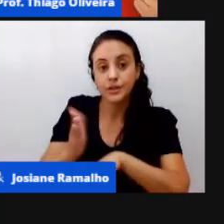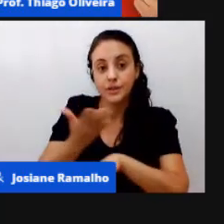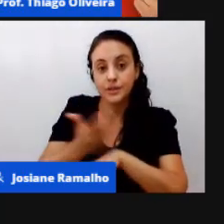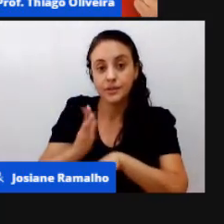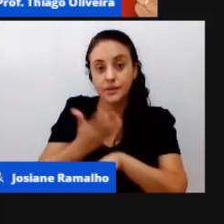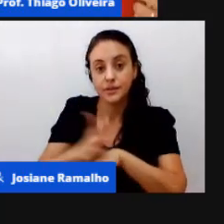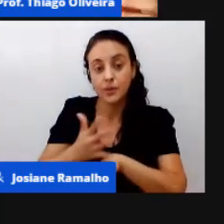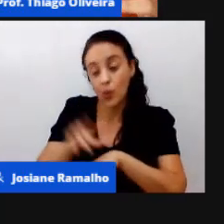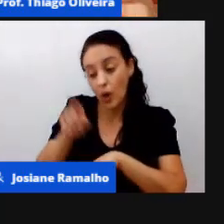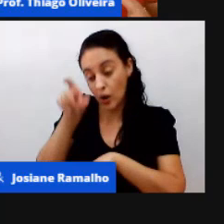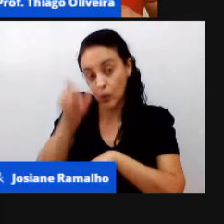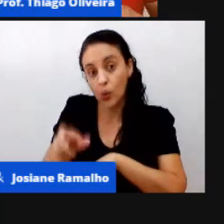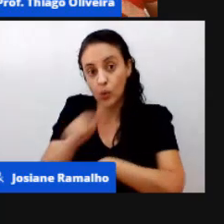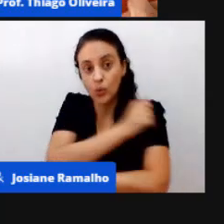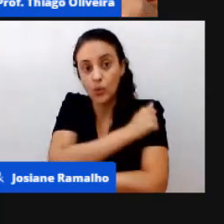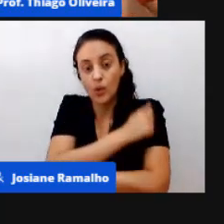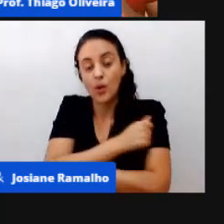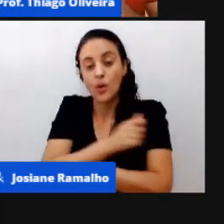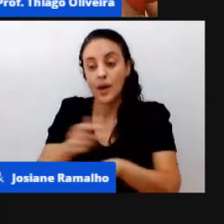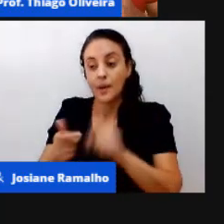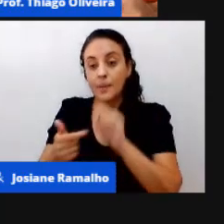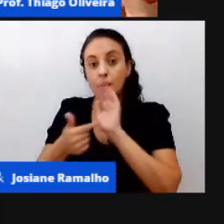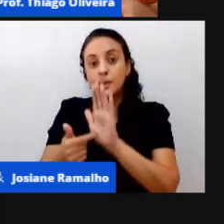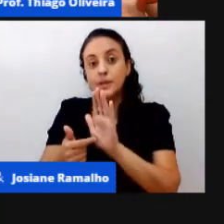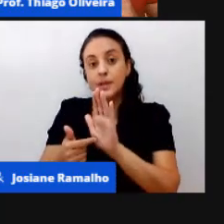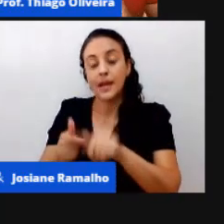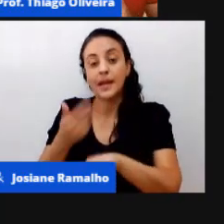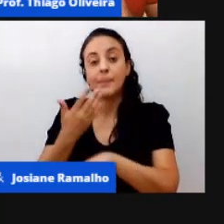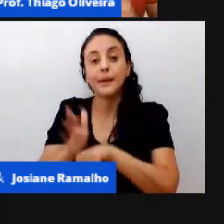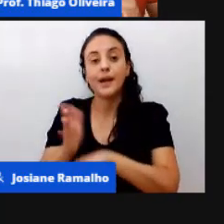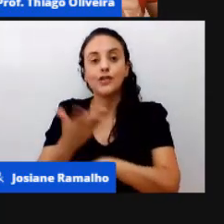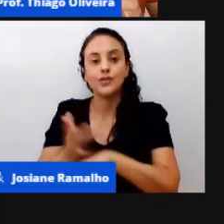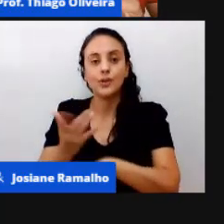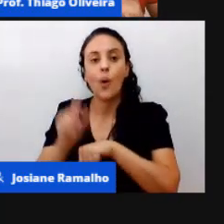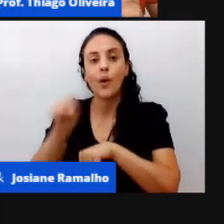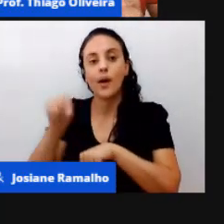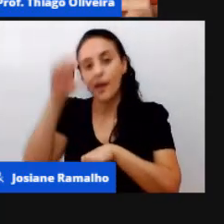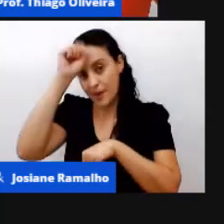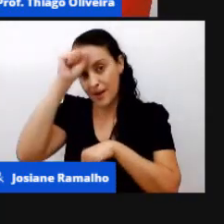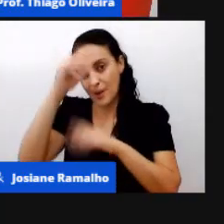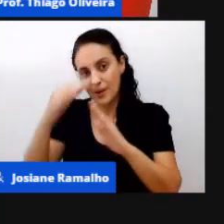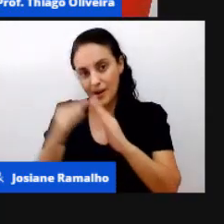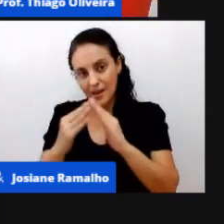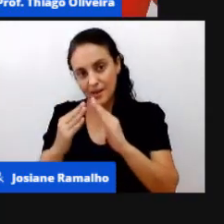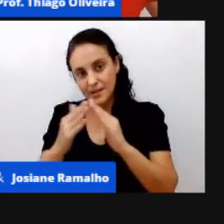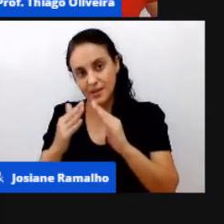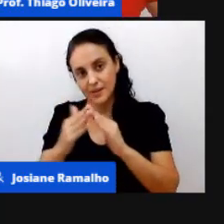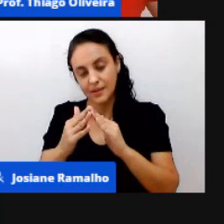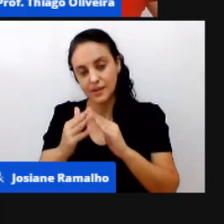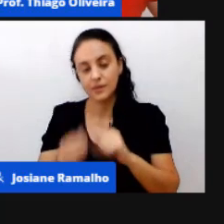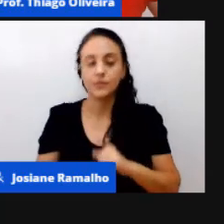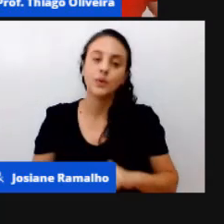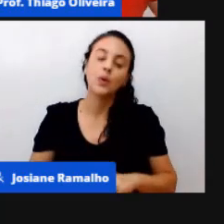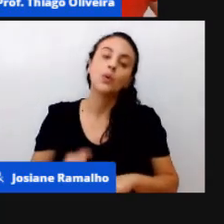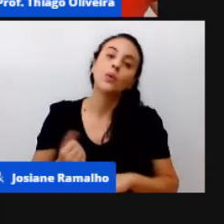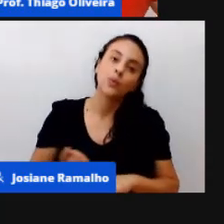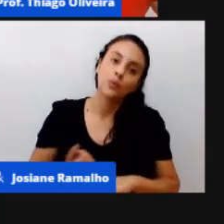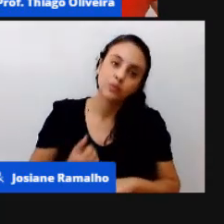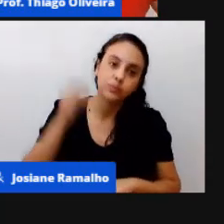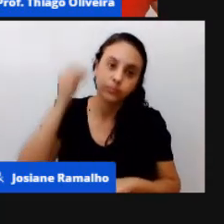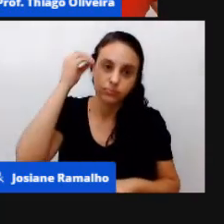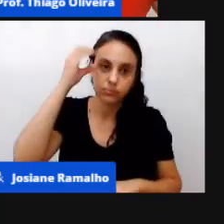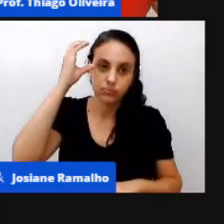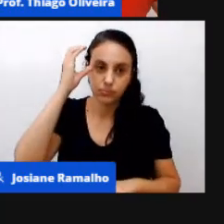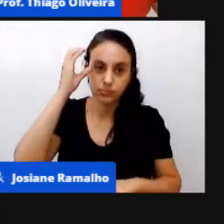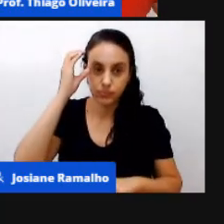casa. Tá? Então, é uma inversão desse procedimento. O conhecimento é construído em casa e